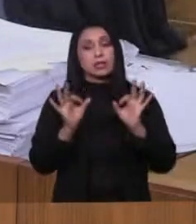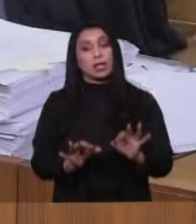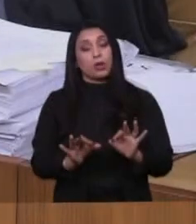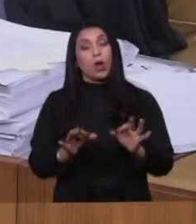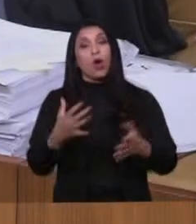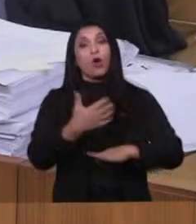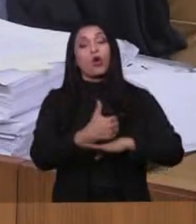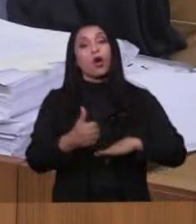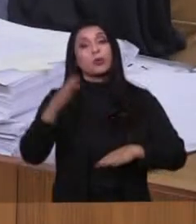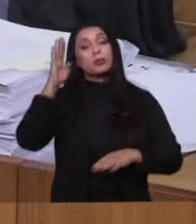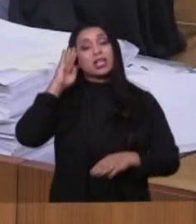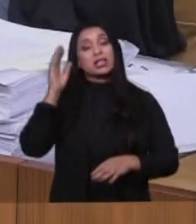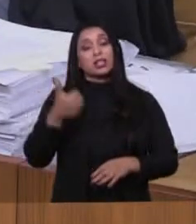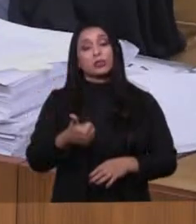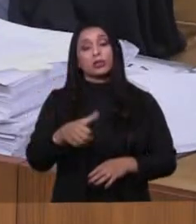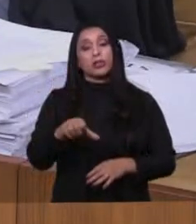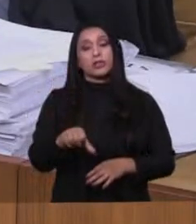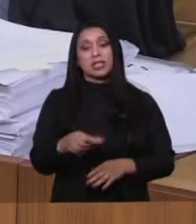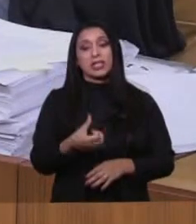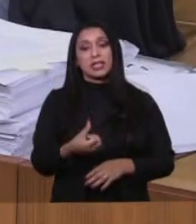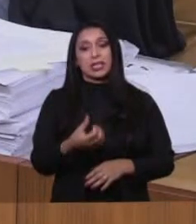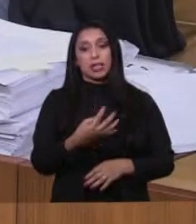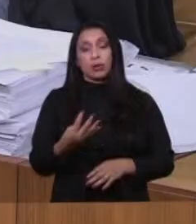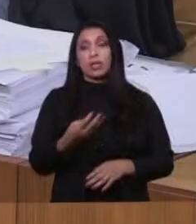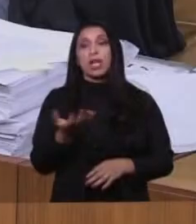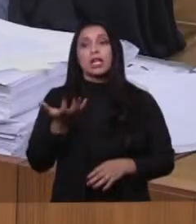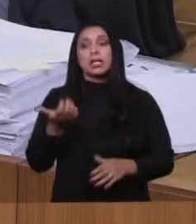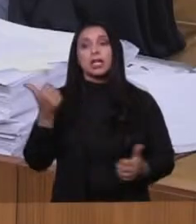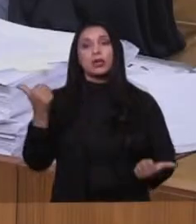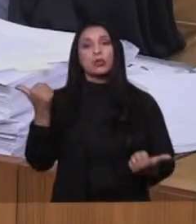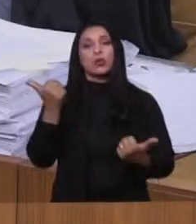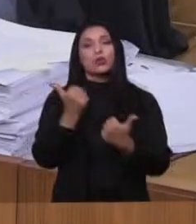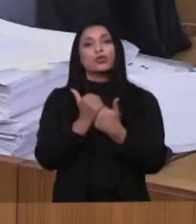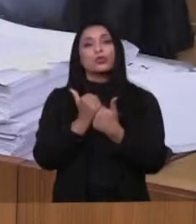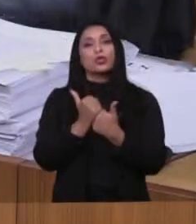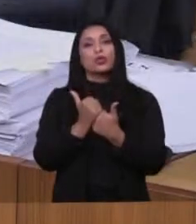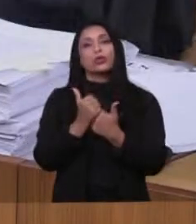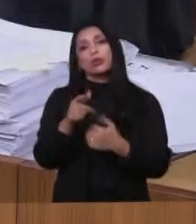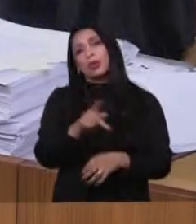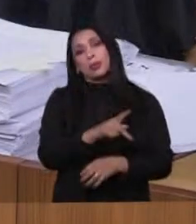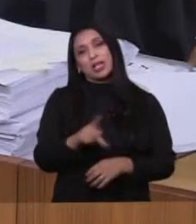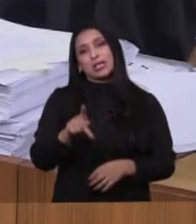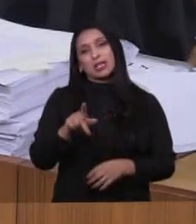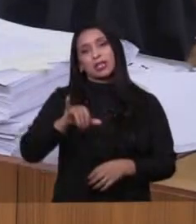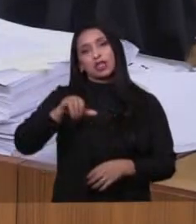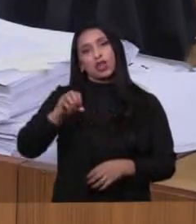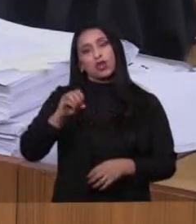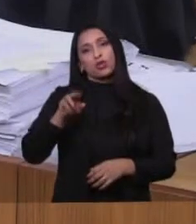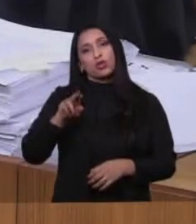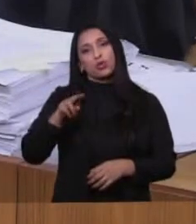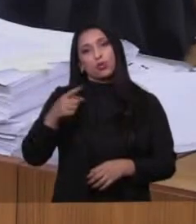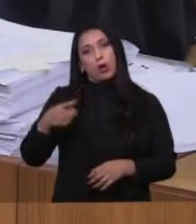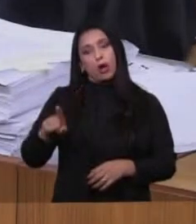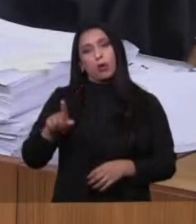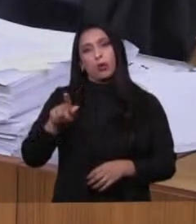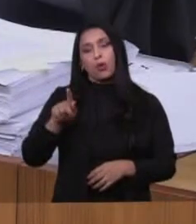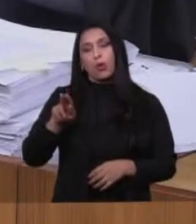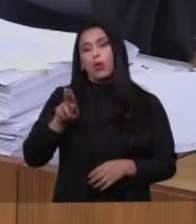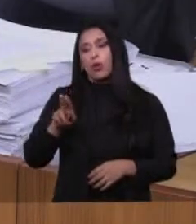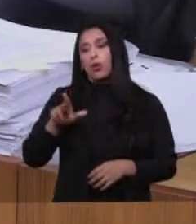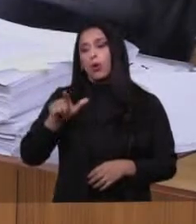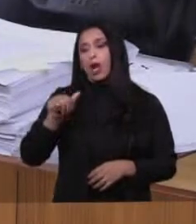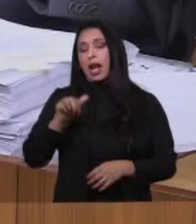64? Trocar o presidente da República, João Goulart. Não foi,